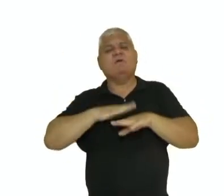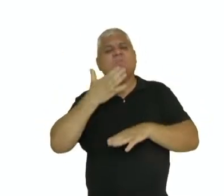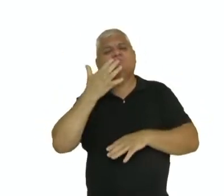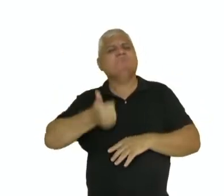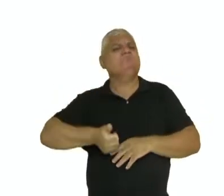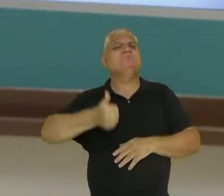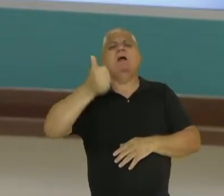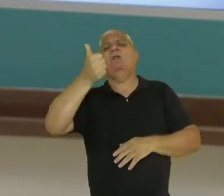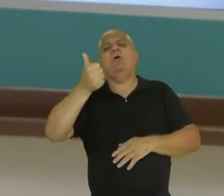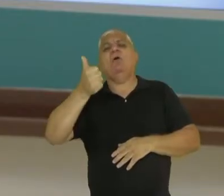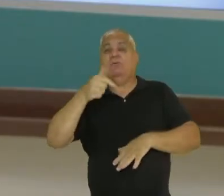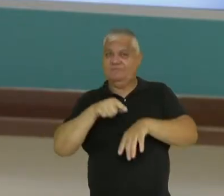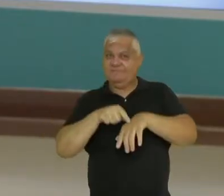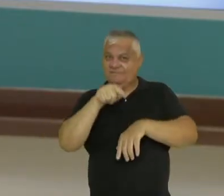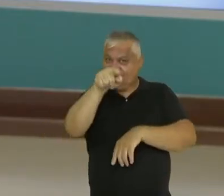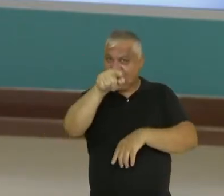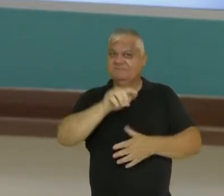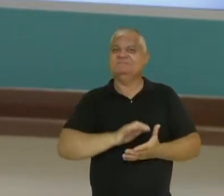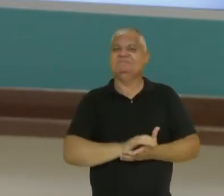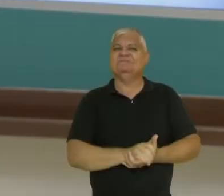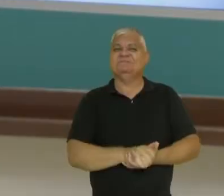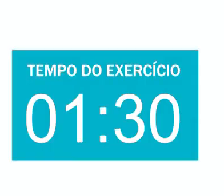bom. Agora é com vocês.